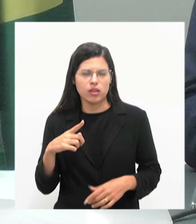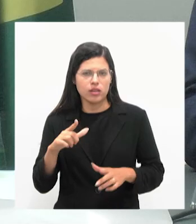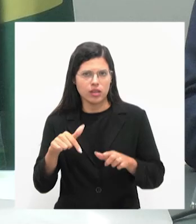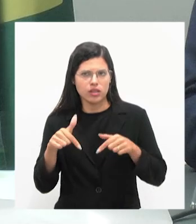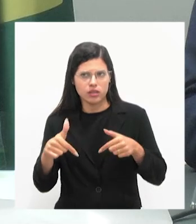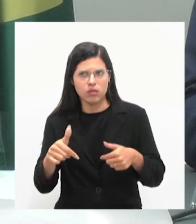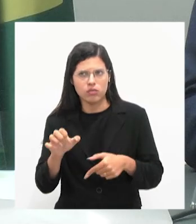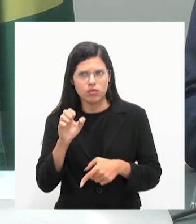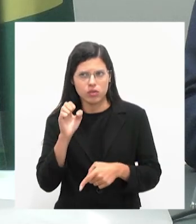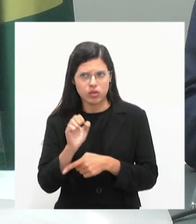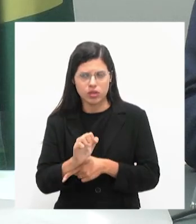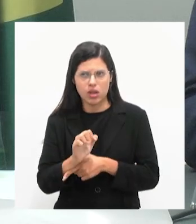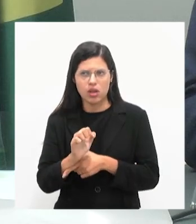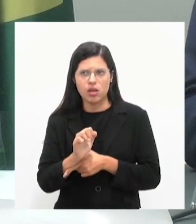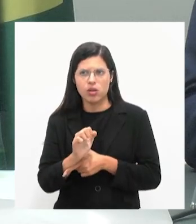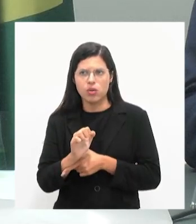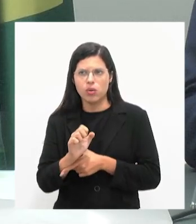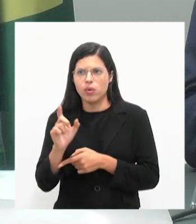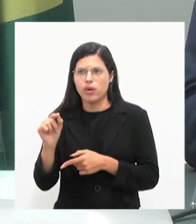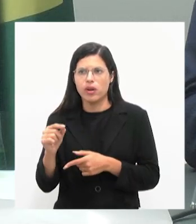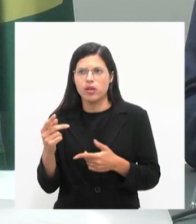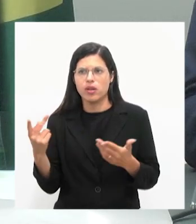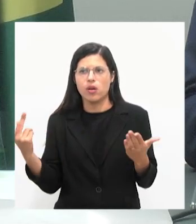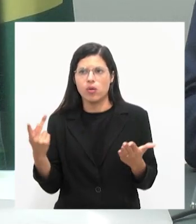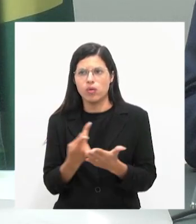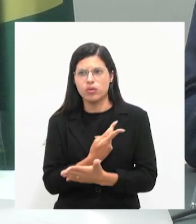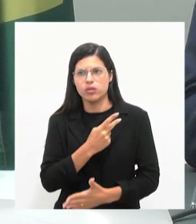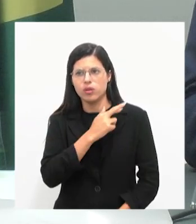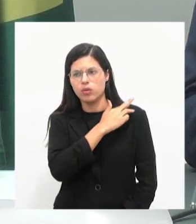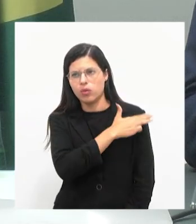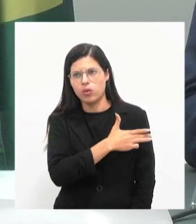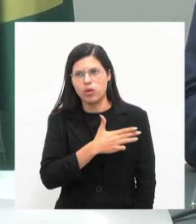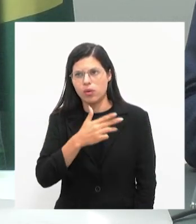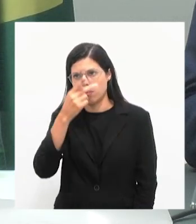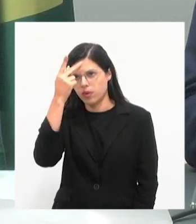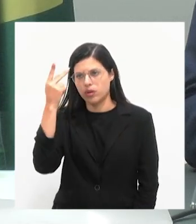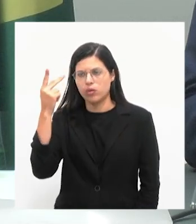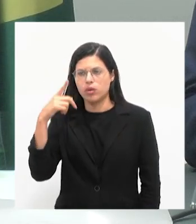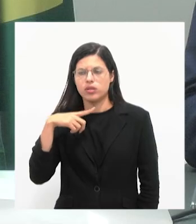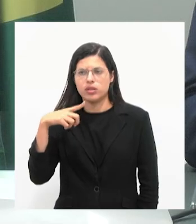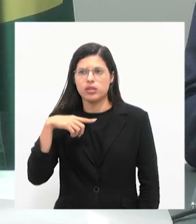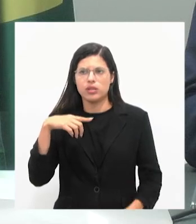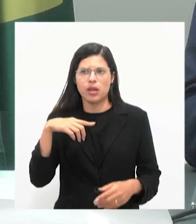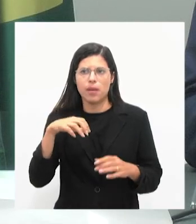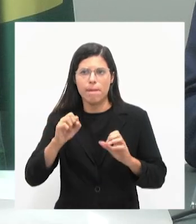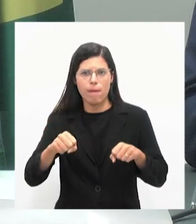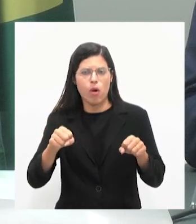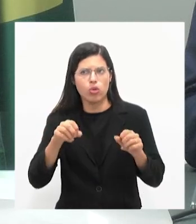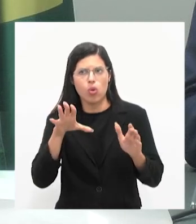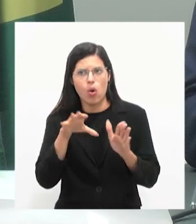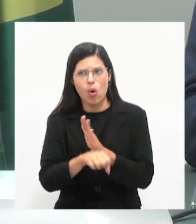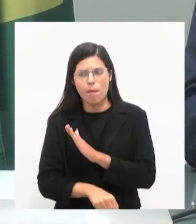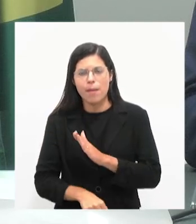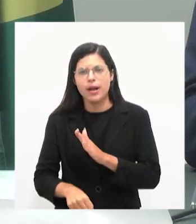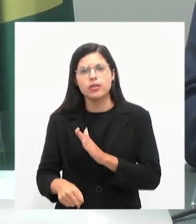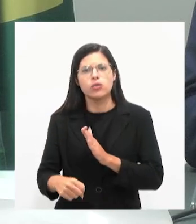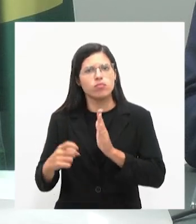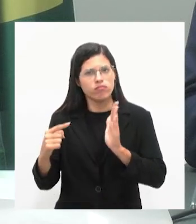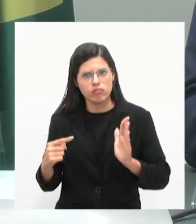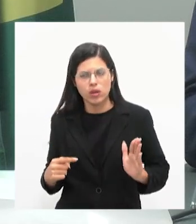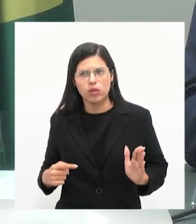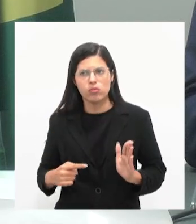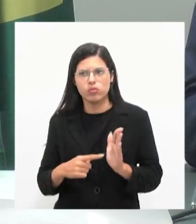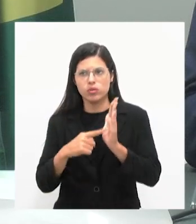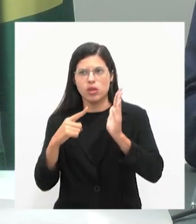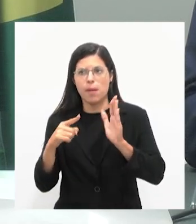importância. O que está acontecendo, Coronel Luciano? As pessoas têm seu veículo roubado, moto principalmente roubado, prestam queixa, tal, a